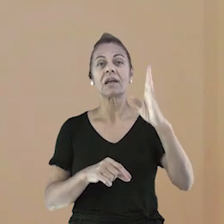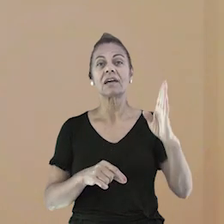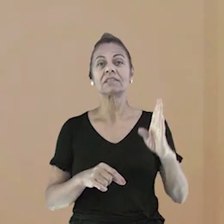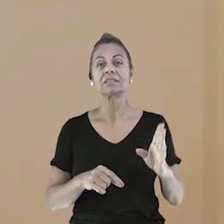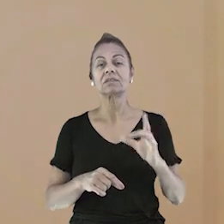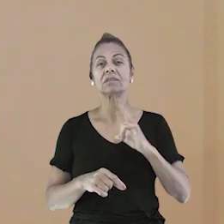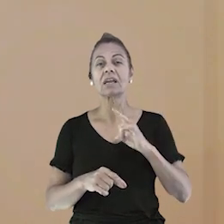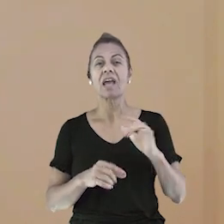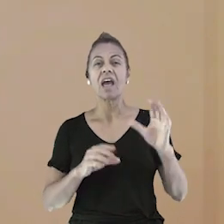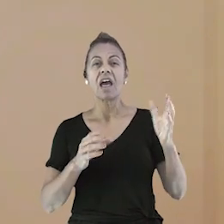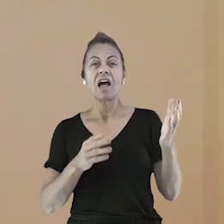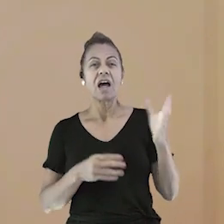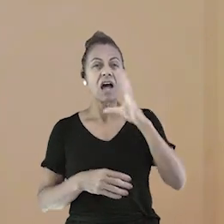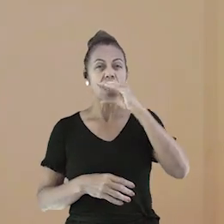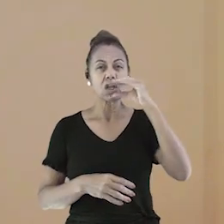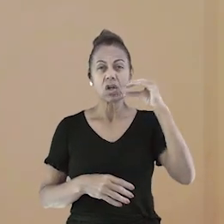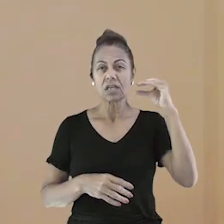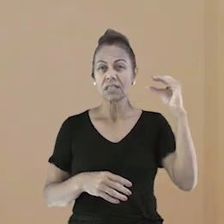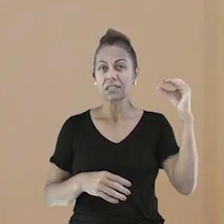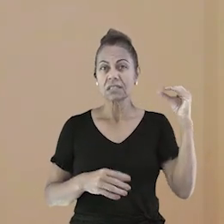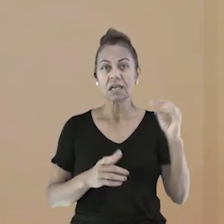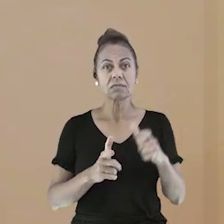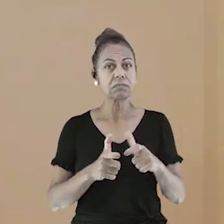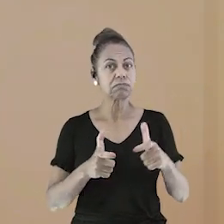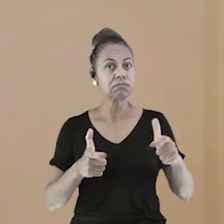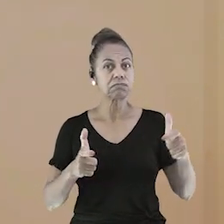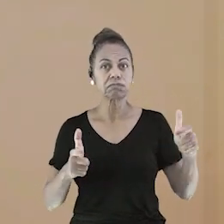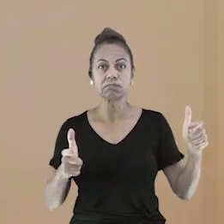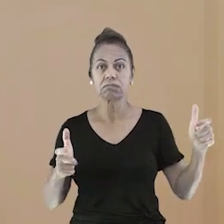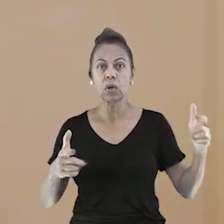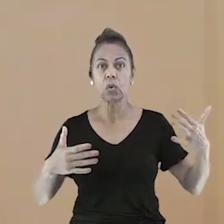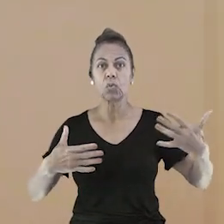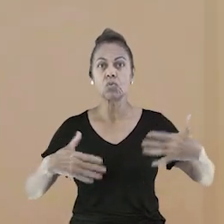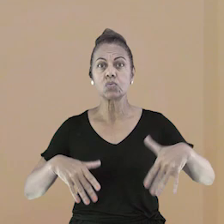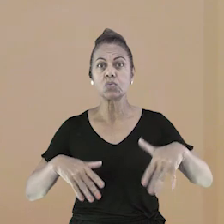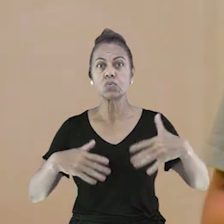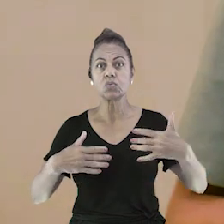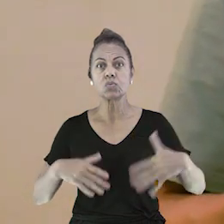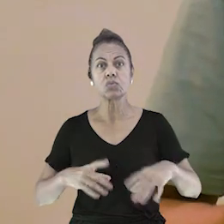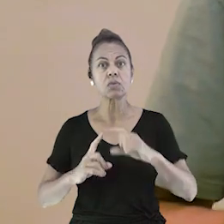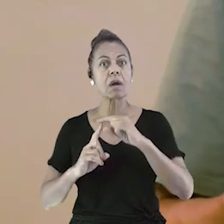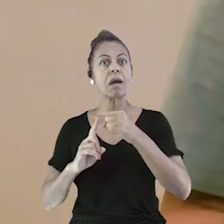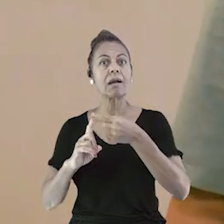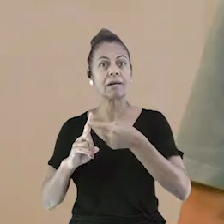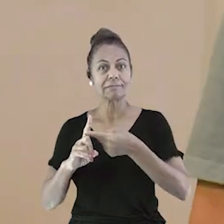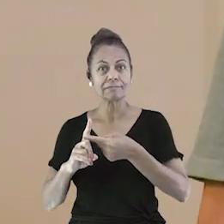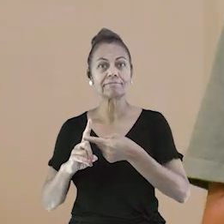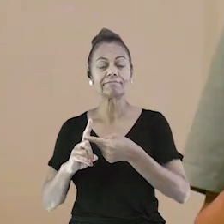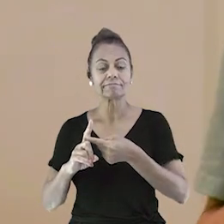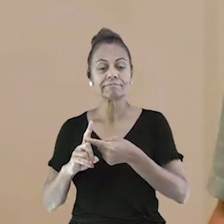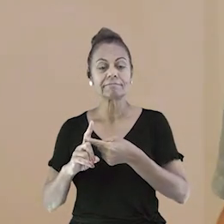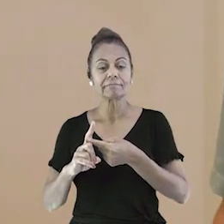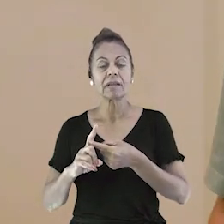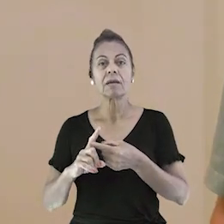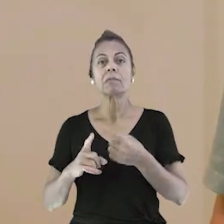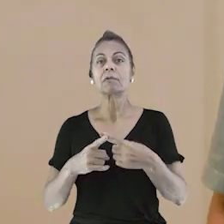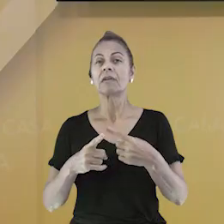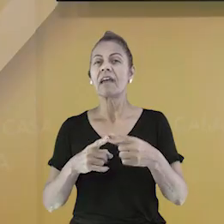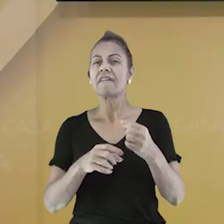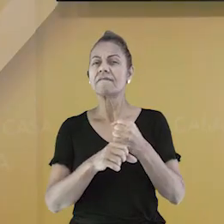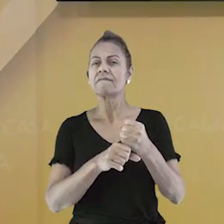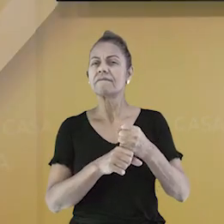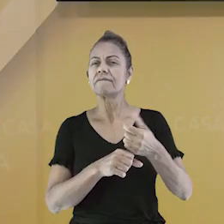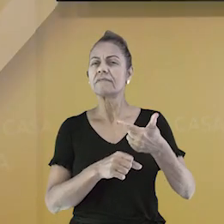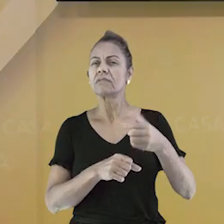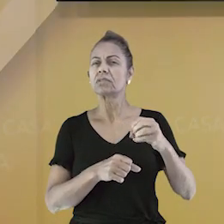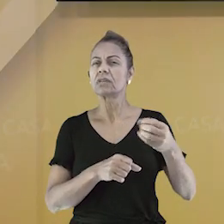nacional. Nosso país apresenta índices elevados de adolescentes grávidas, ainda que os números tenham caído de uns anos para cá.